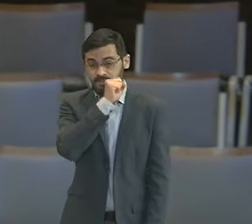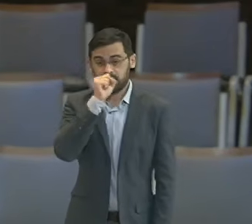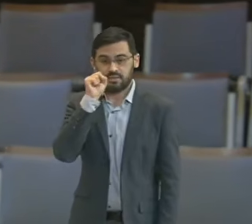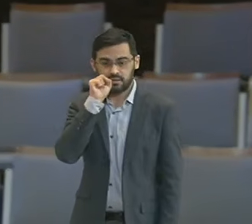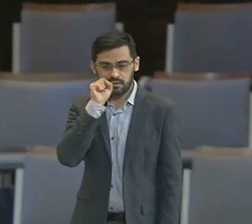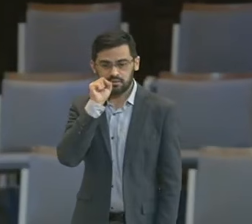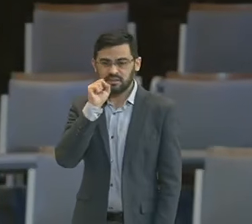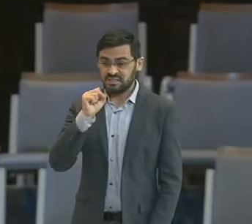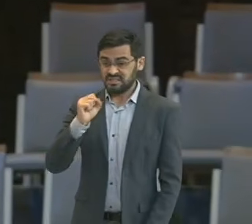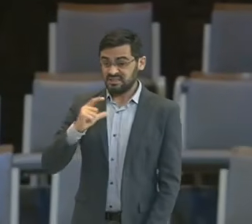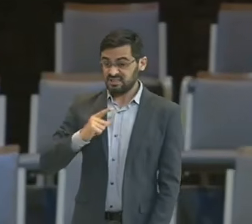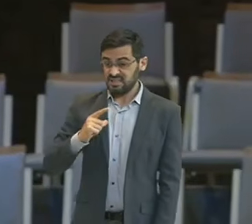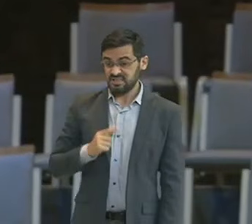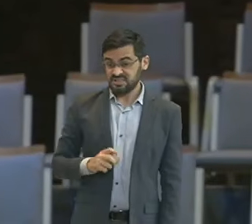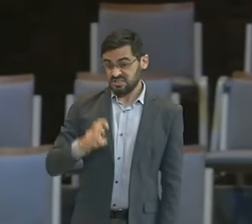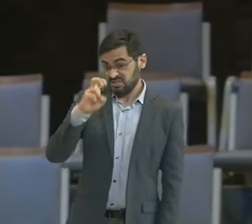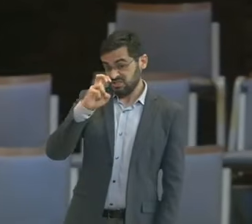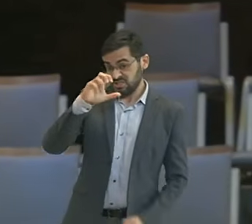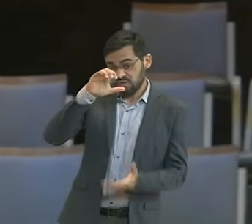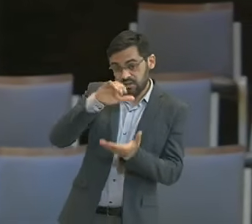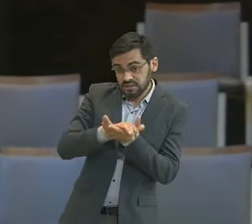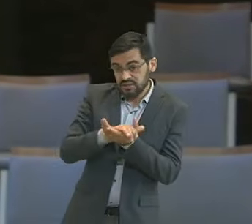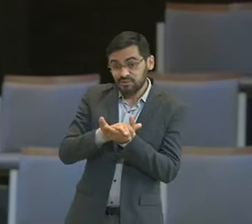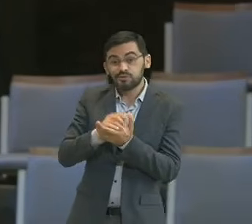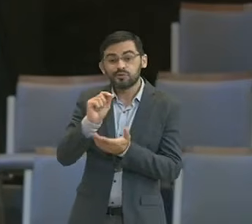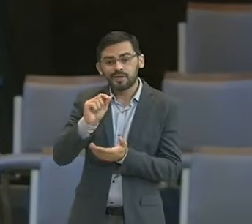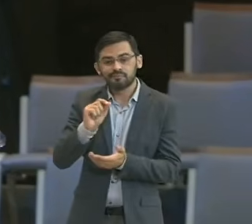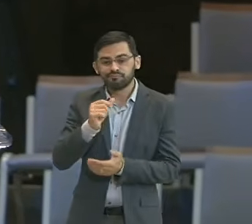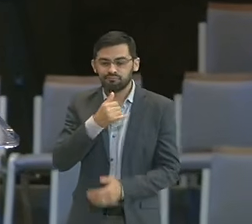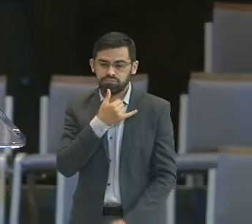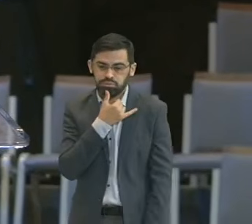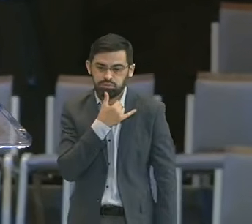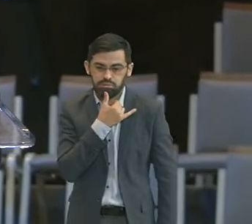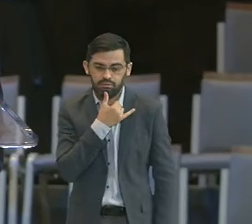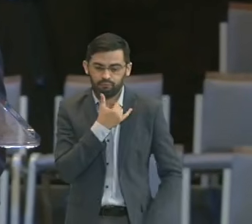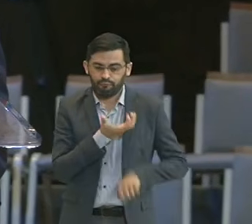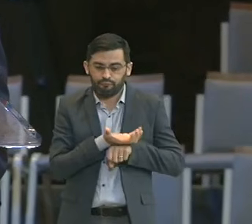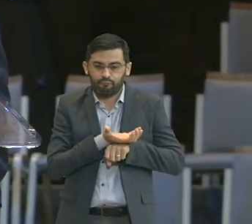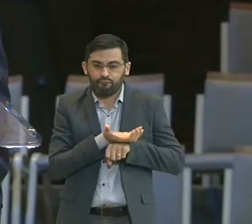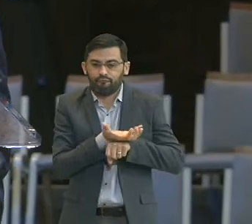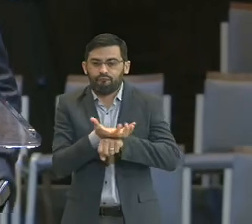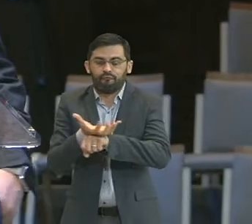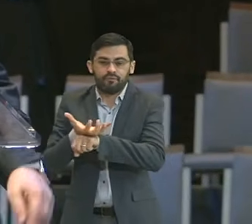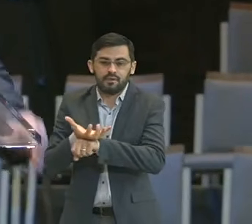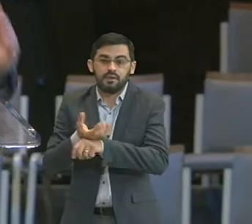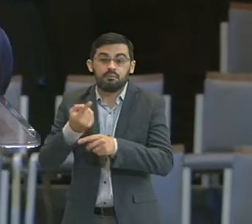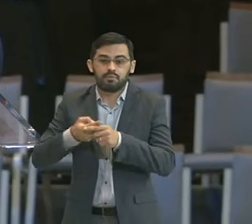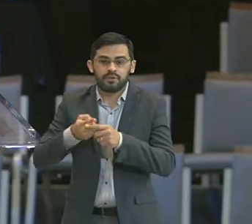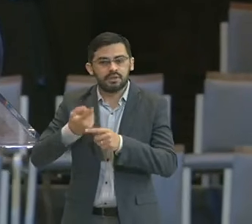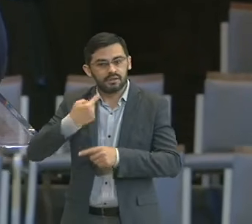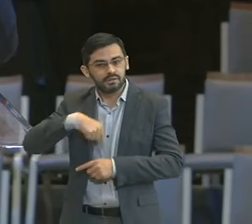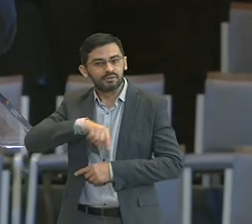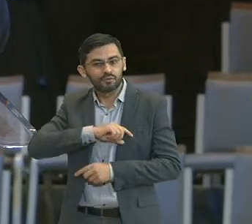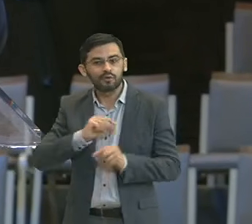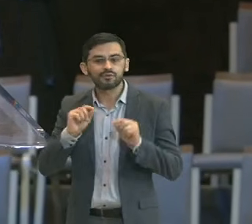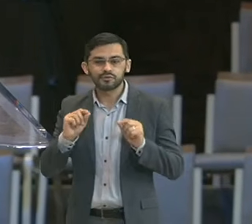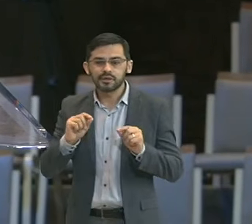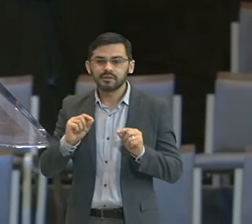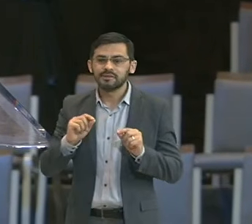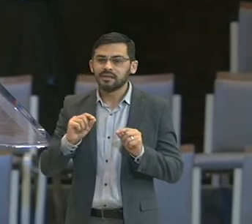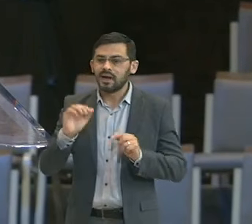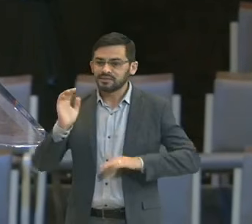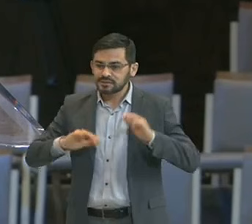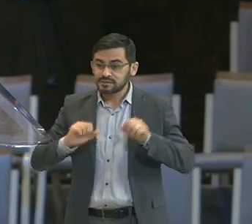samaritana, que teve 5 maridos e continuava infeliz. Porque quando a gente lança todas as